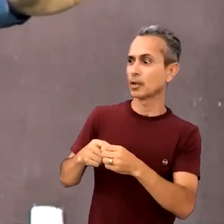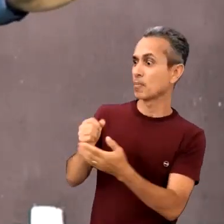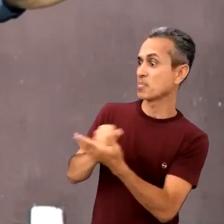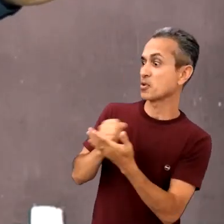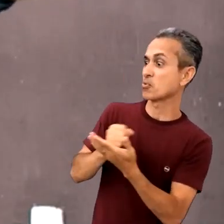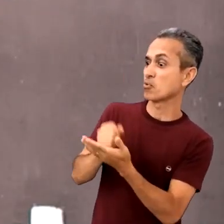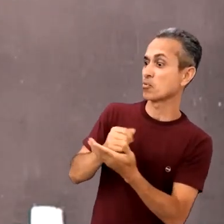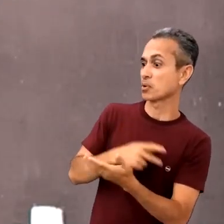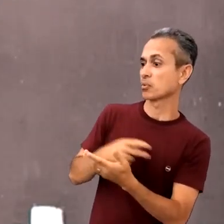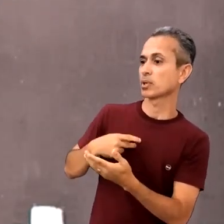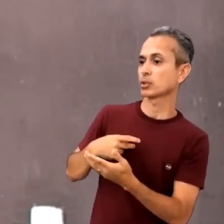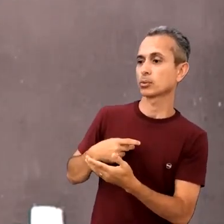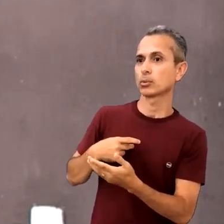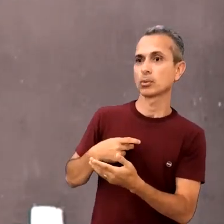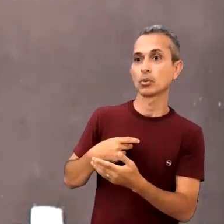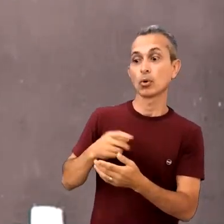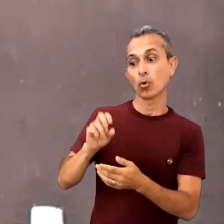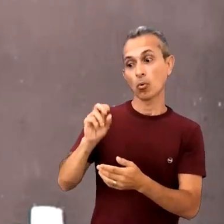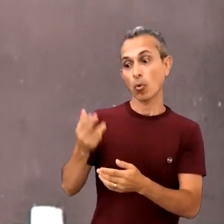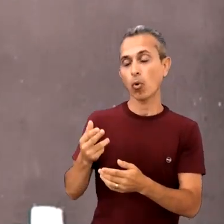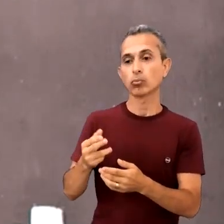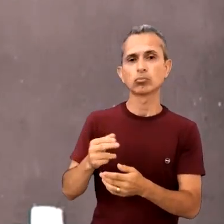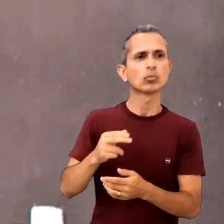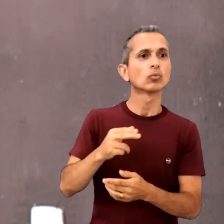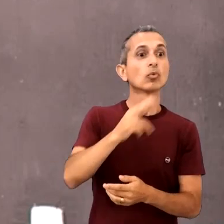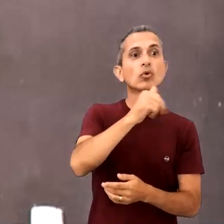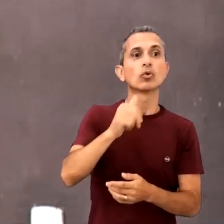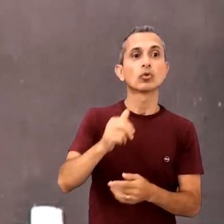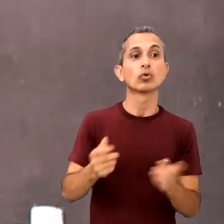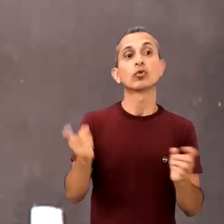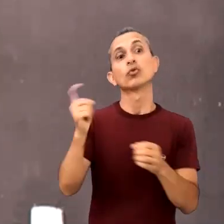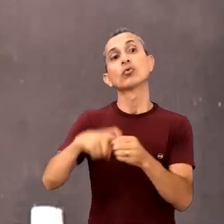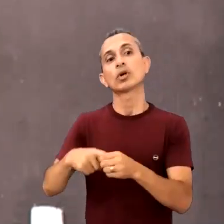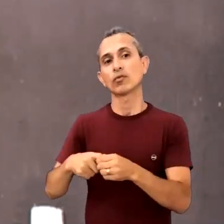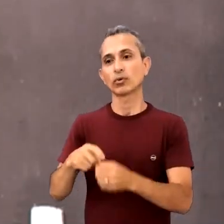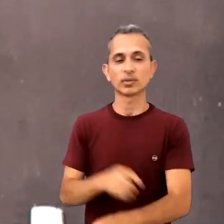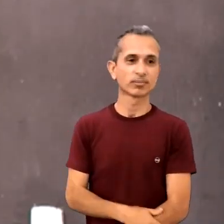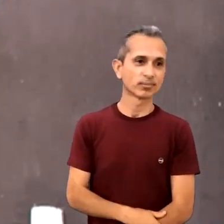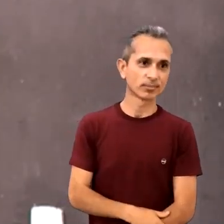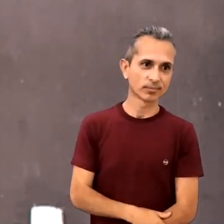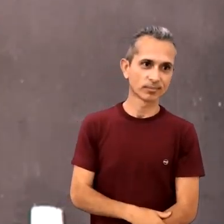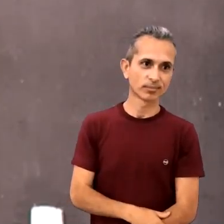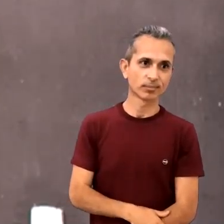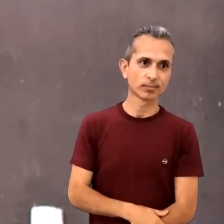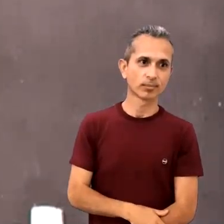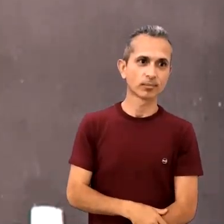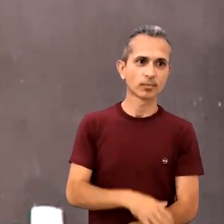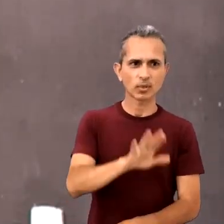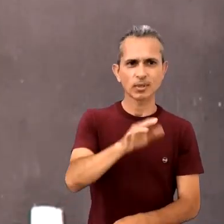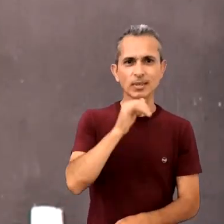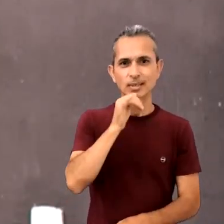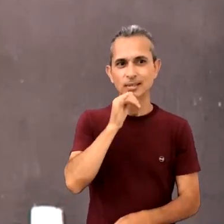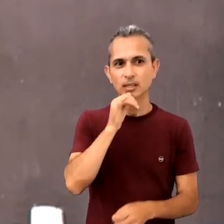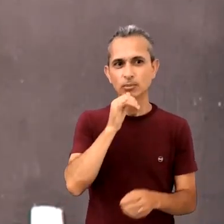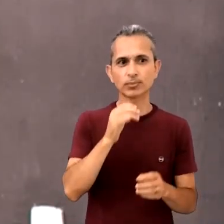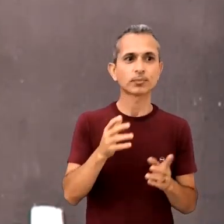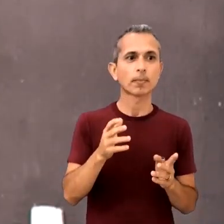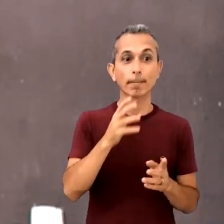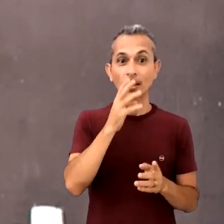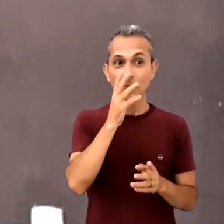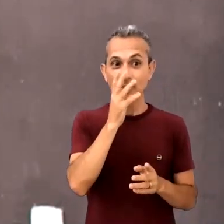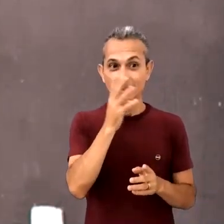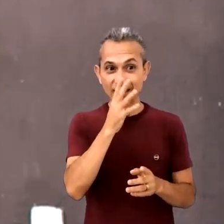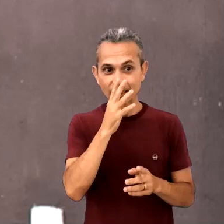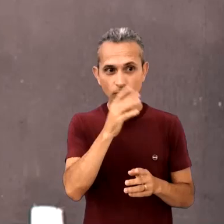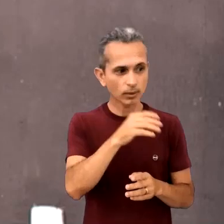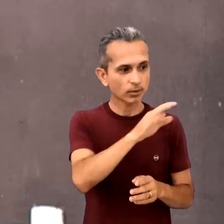vem mais. Mas eles nunca acontece de um puxar o outro para a salvação. É sempre o contrário. Eles, 95%